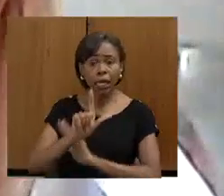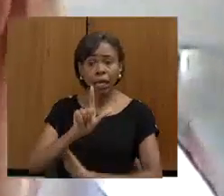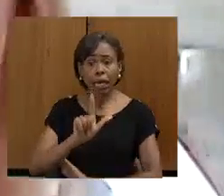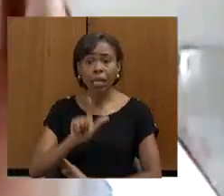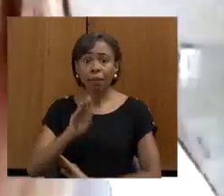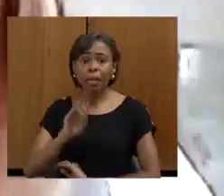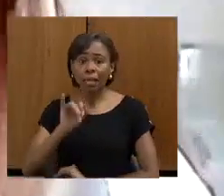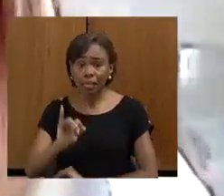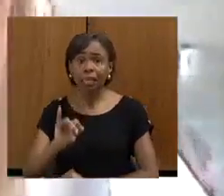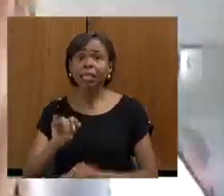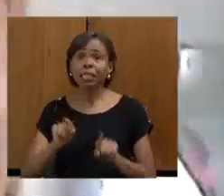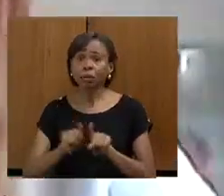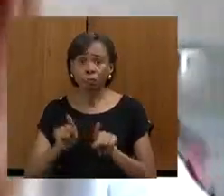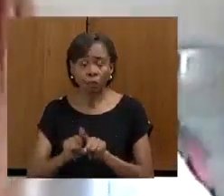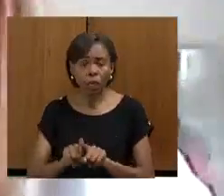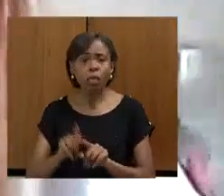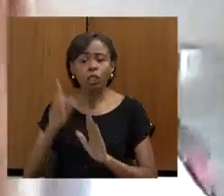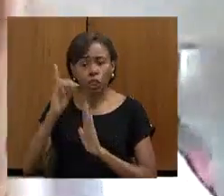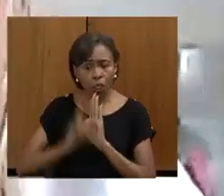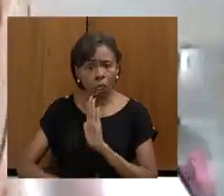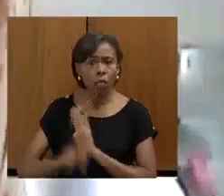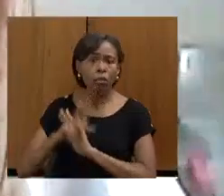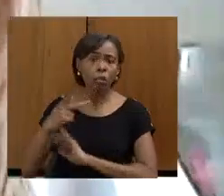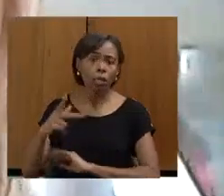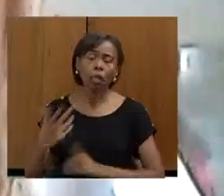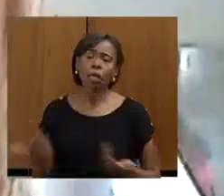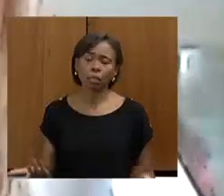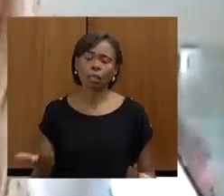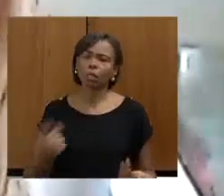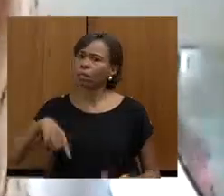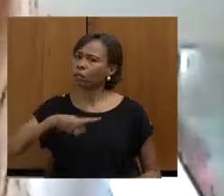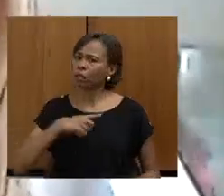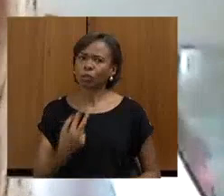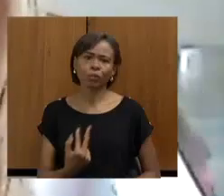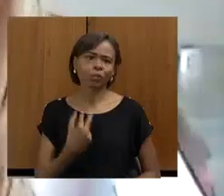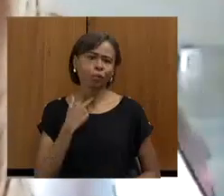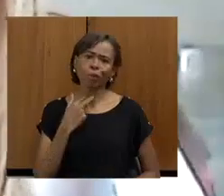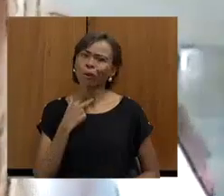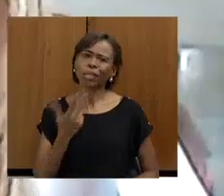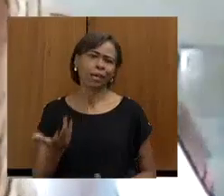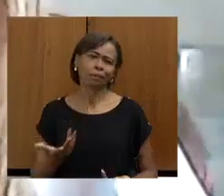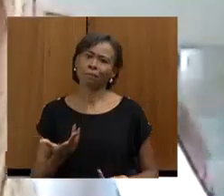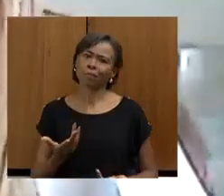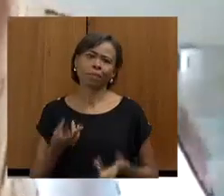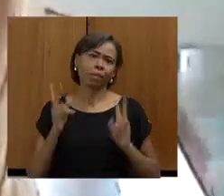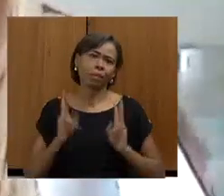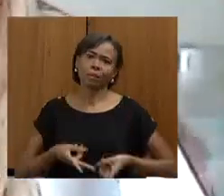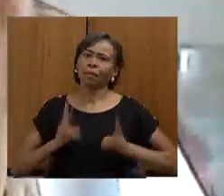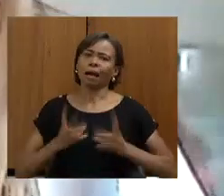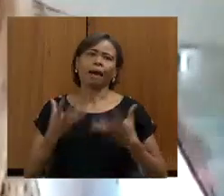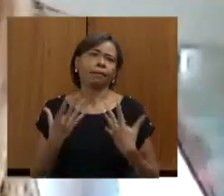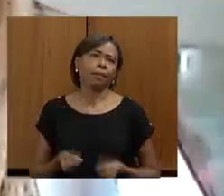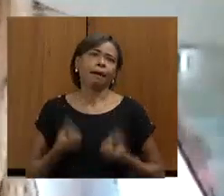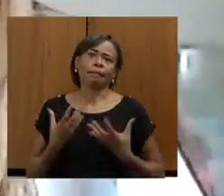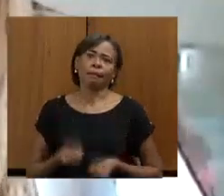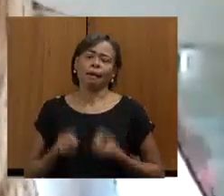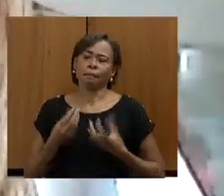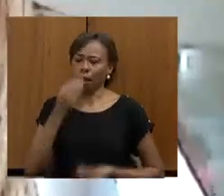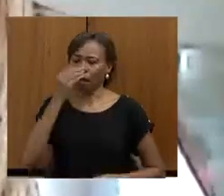de ser assistido. Então, nós não podemos mais suportar tanta intolerância.